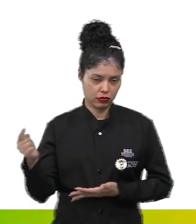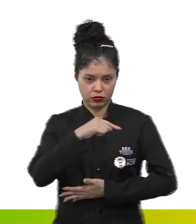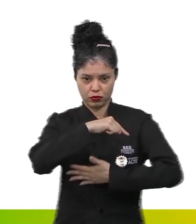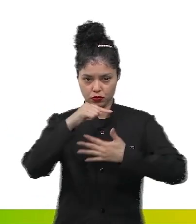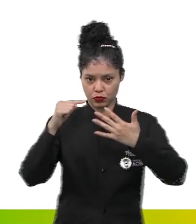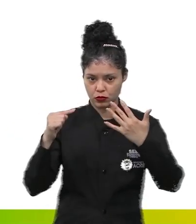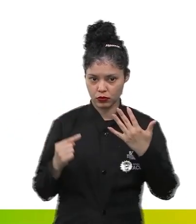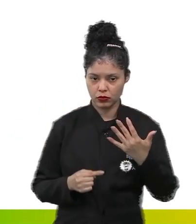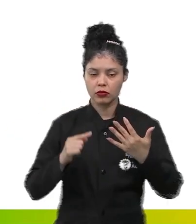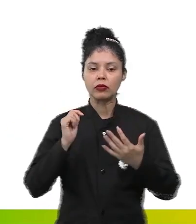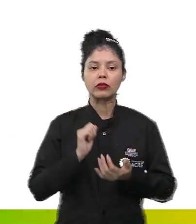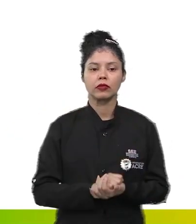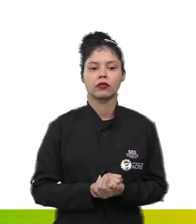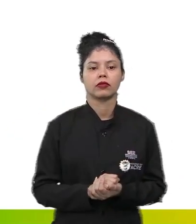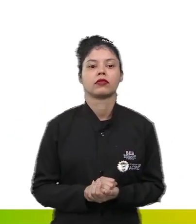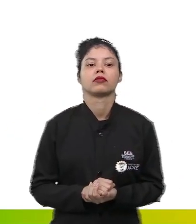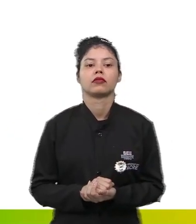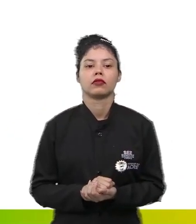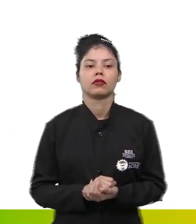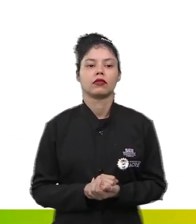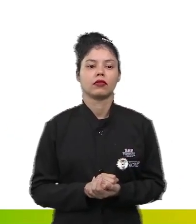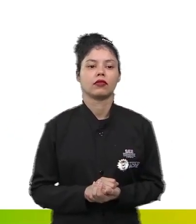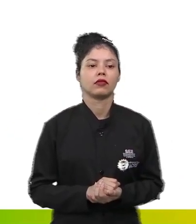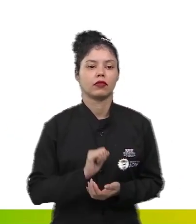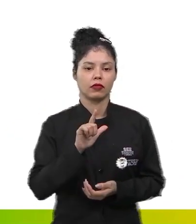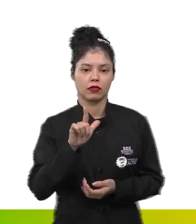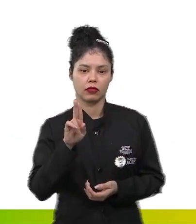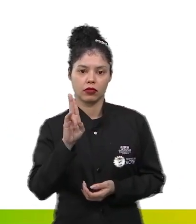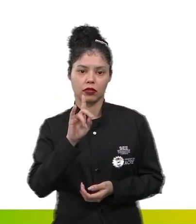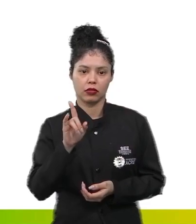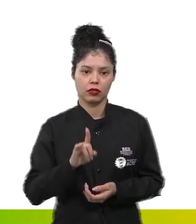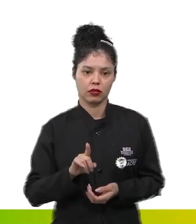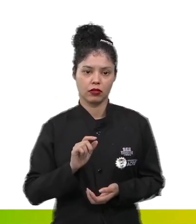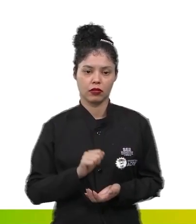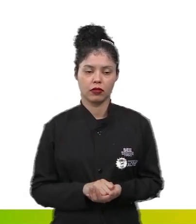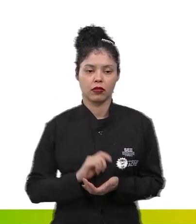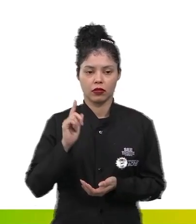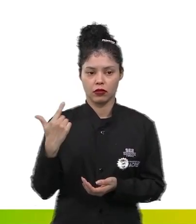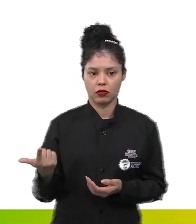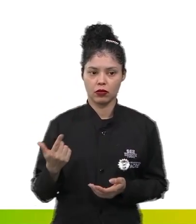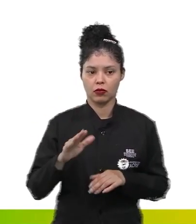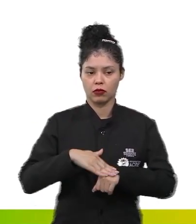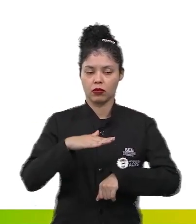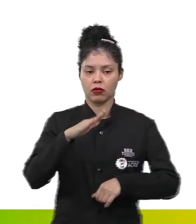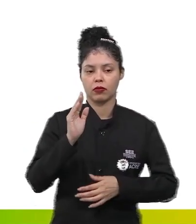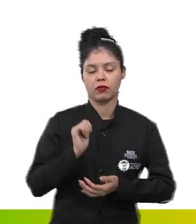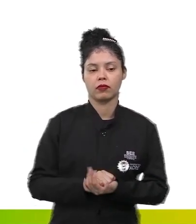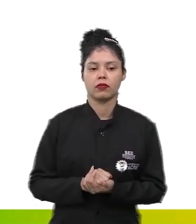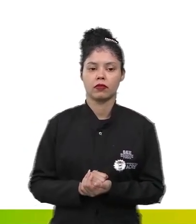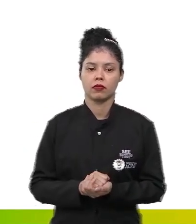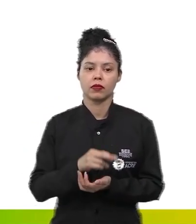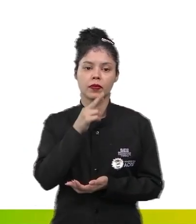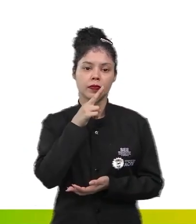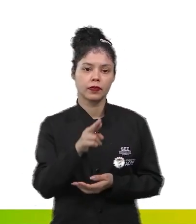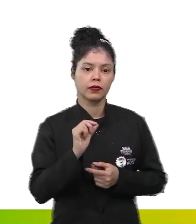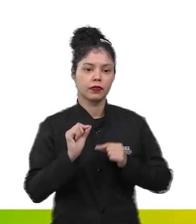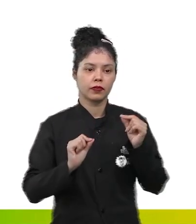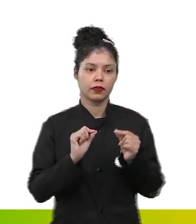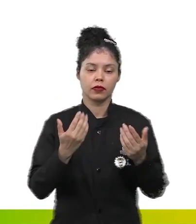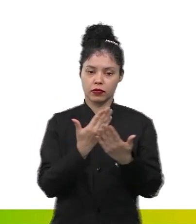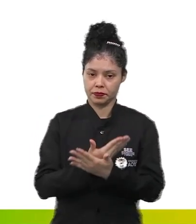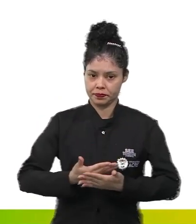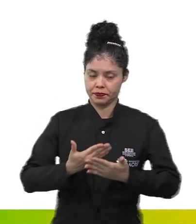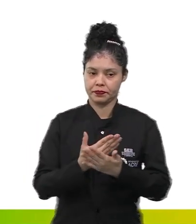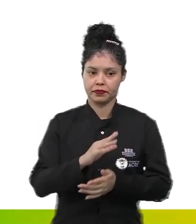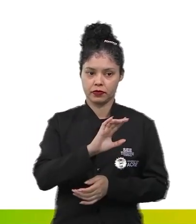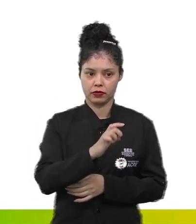Barros, Ivaí Higino, Luiz Targino e outros mais, resultou na criação